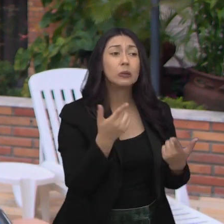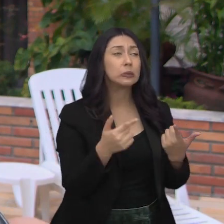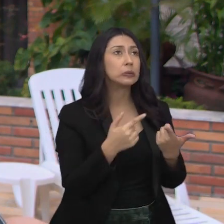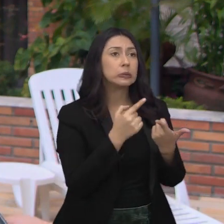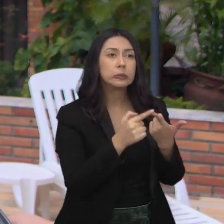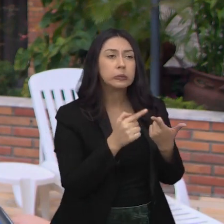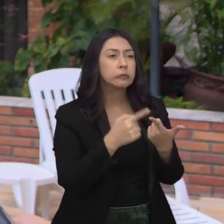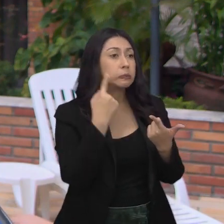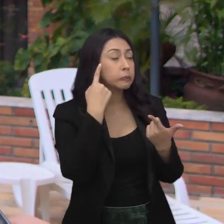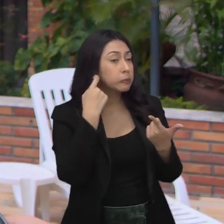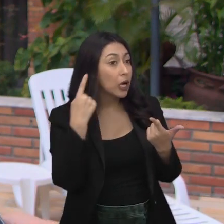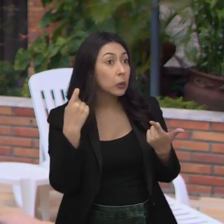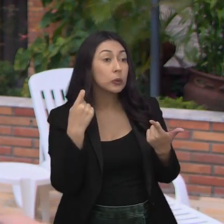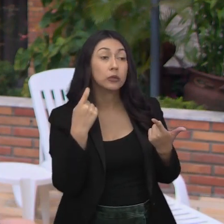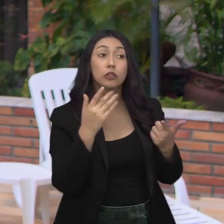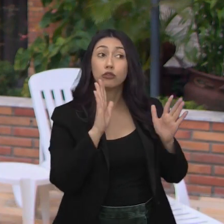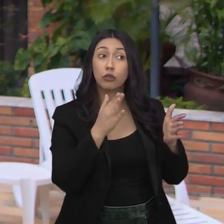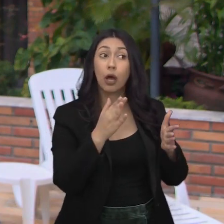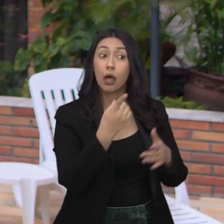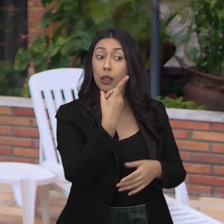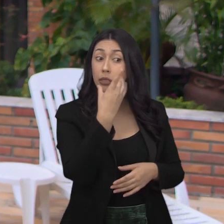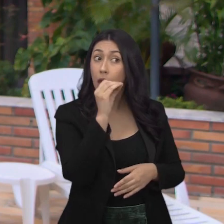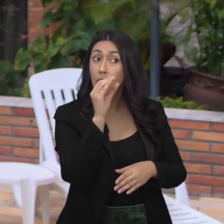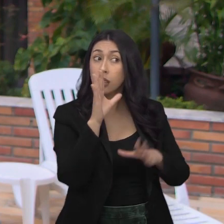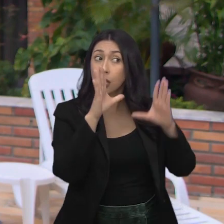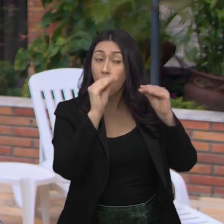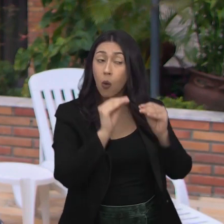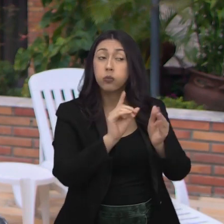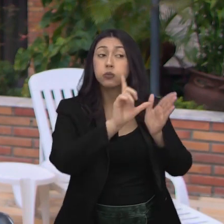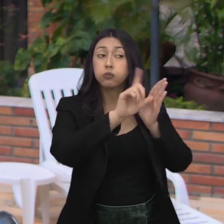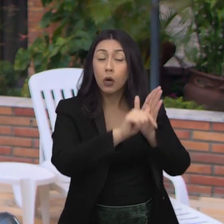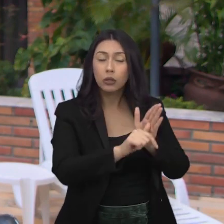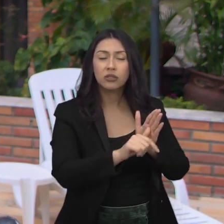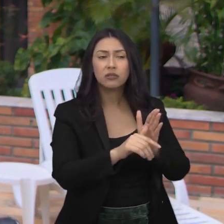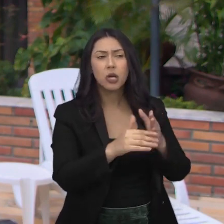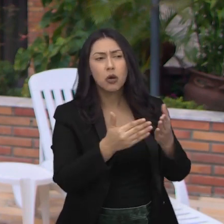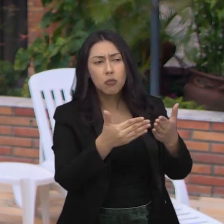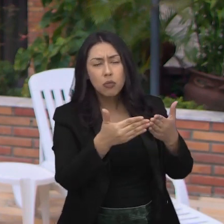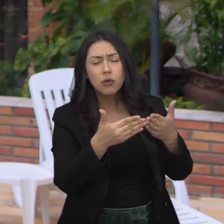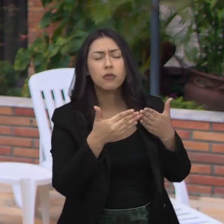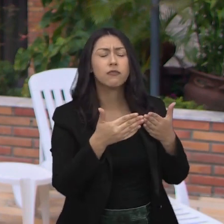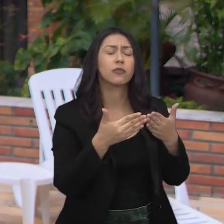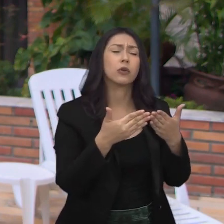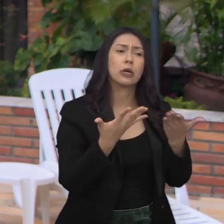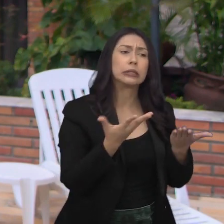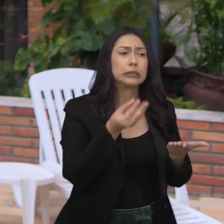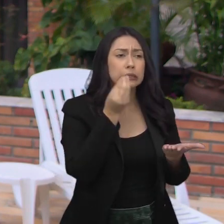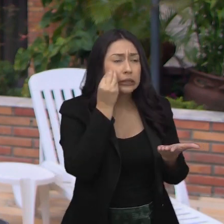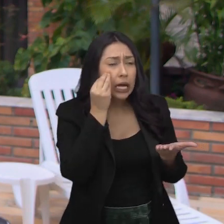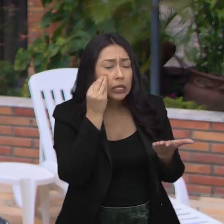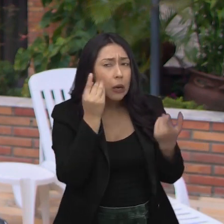cachorro ou de barulho depois das 22 horas. Vê se você consegue